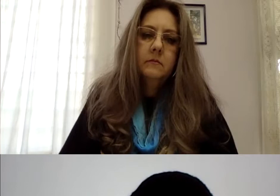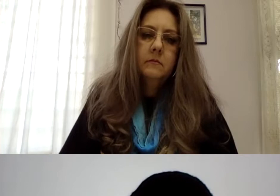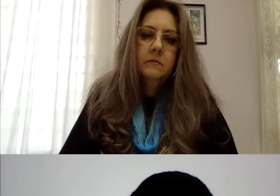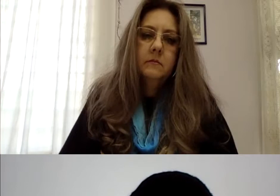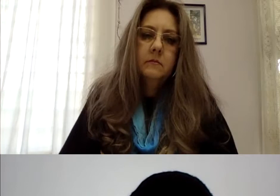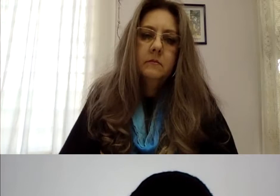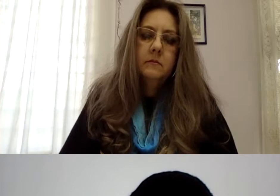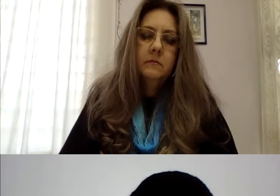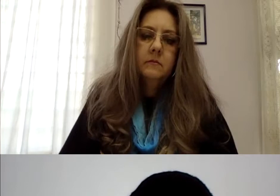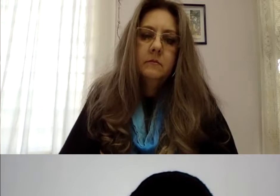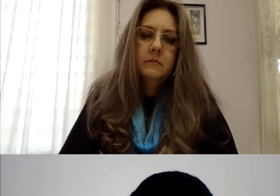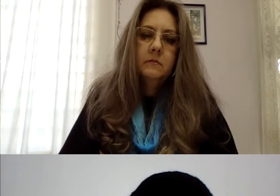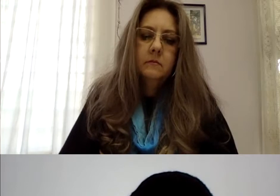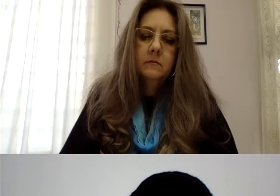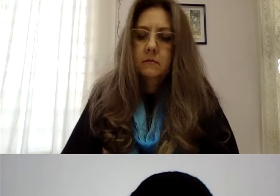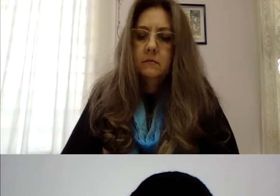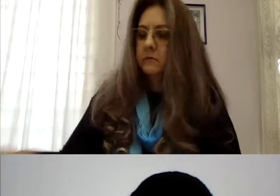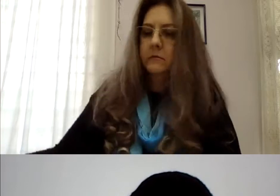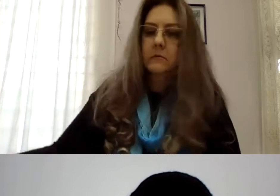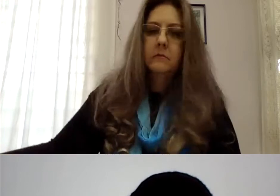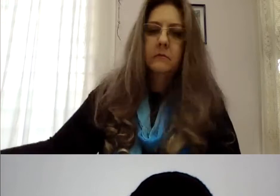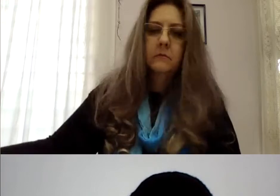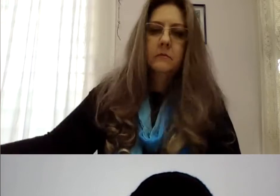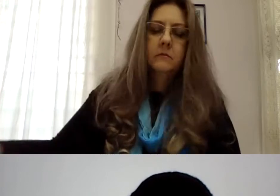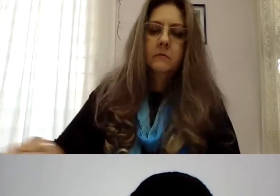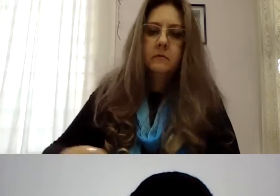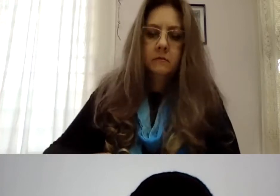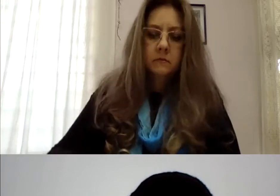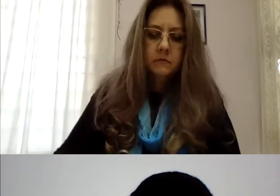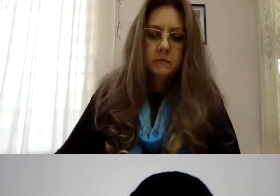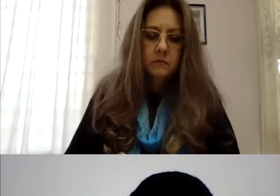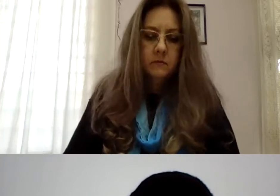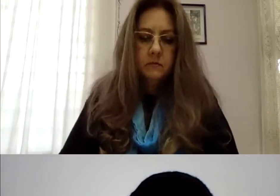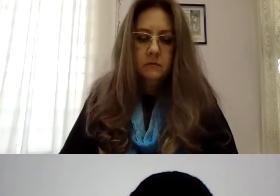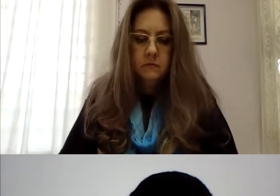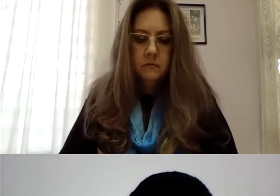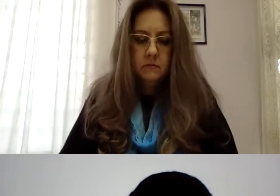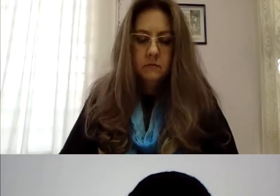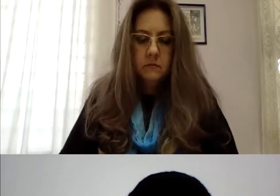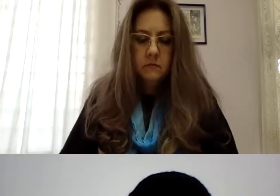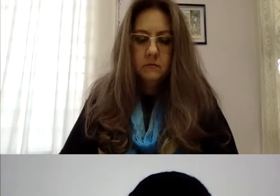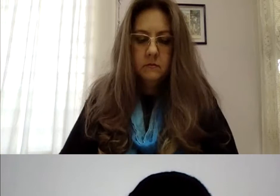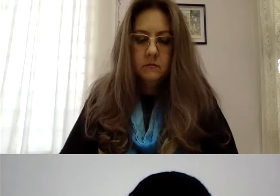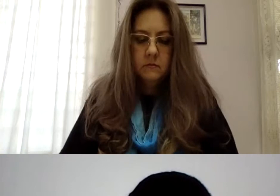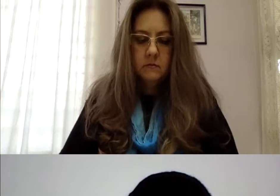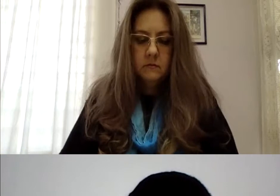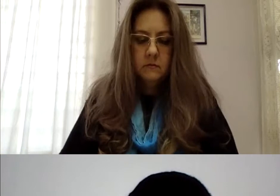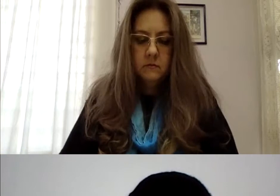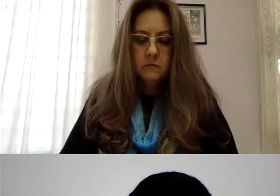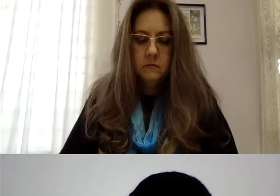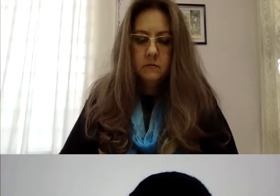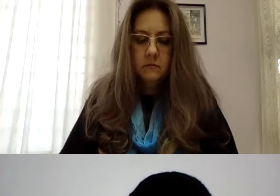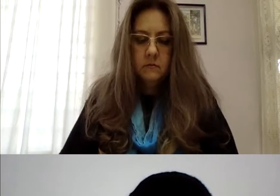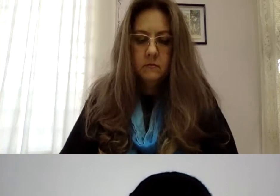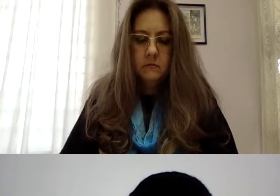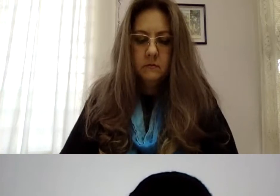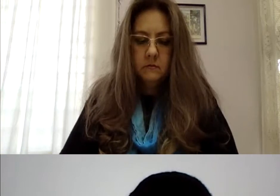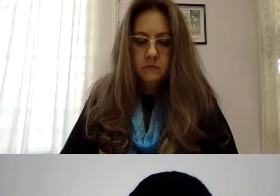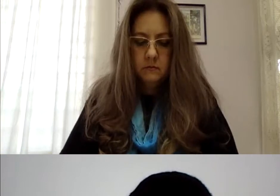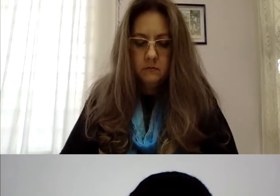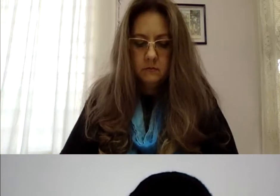ou qualquer plataforma onde ubicamos dados, sabemos que quando nós ingressamos naquela plataforma, o centro é o nosso conteúdo e aquele